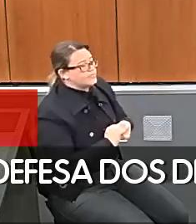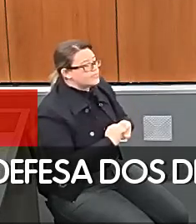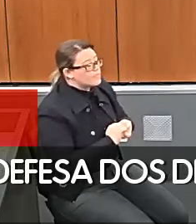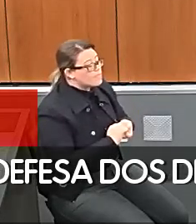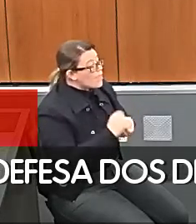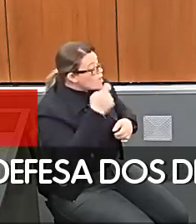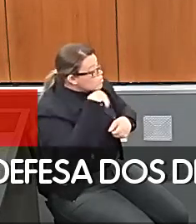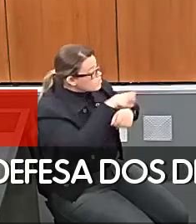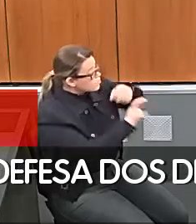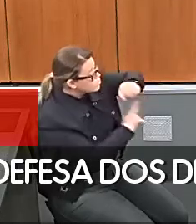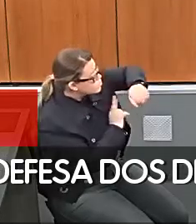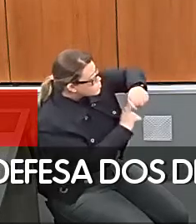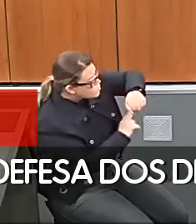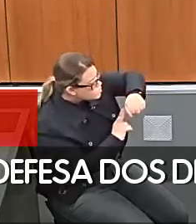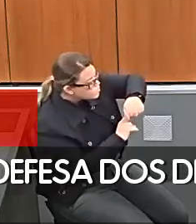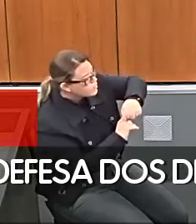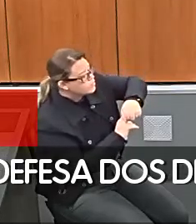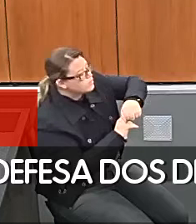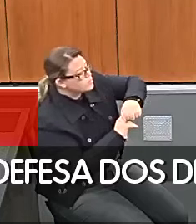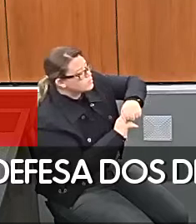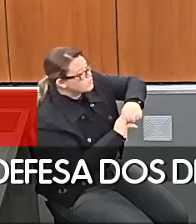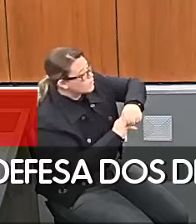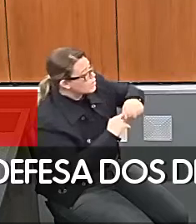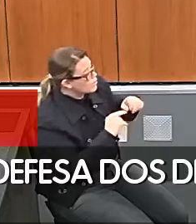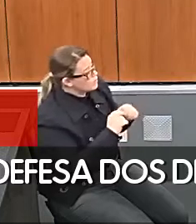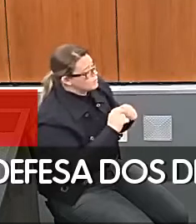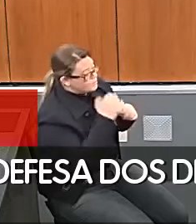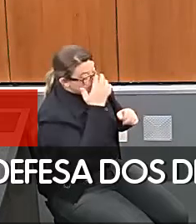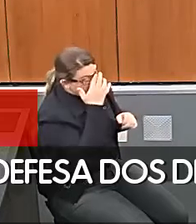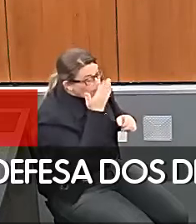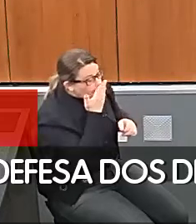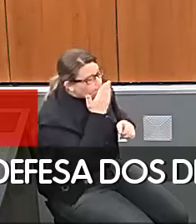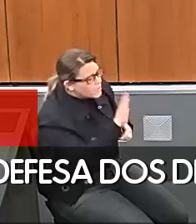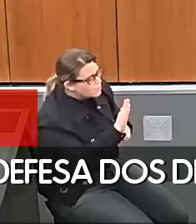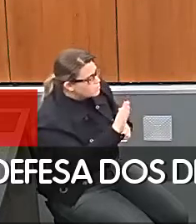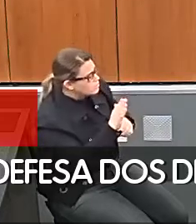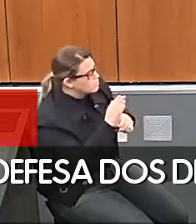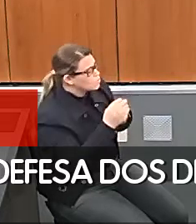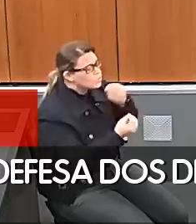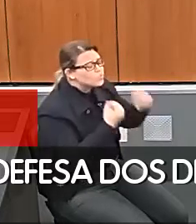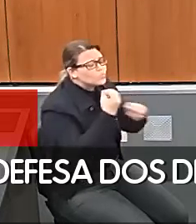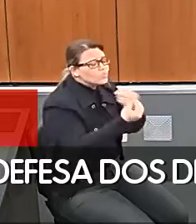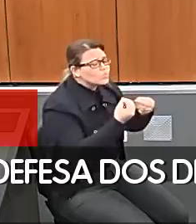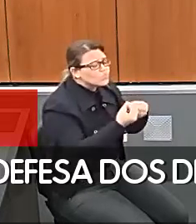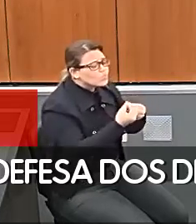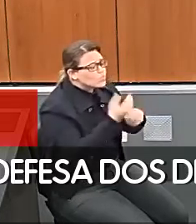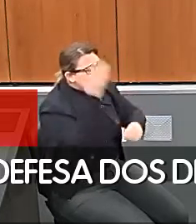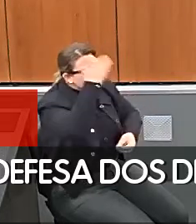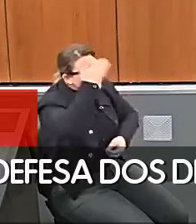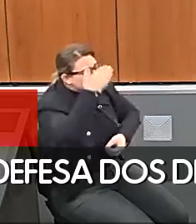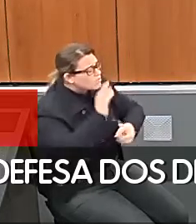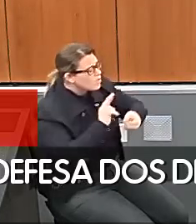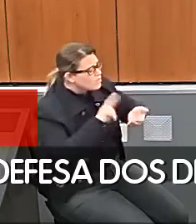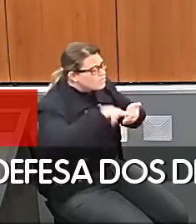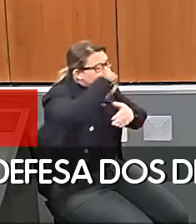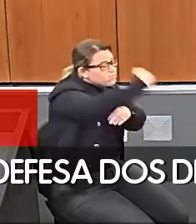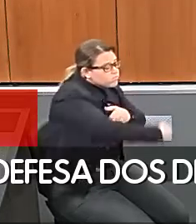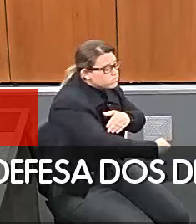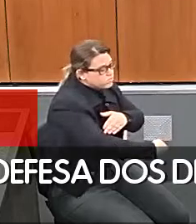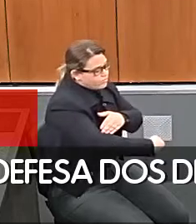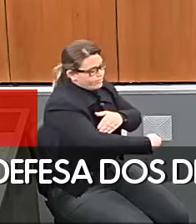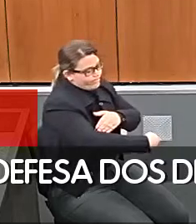esse local, pedimos à rodoviária, à direção, que tomasse as providências para que as pessoas com